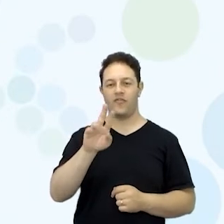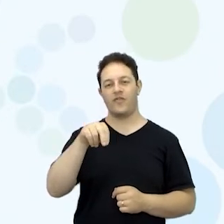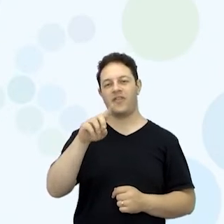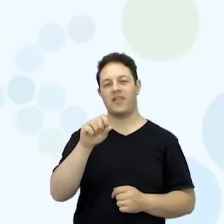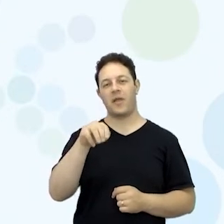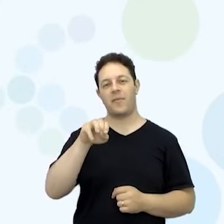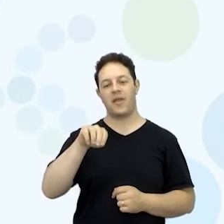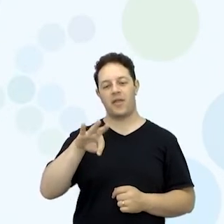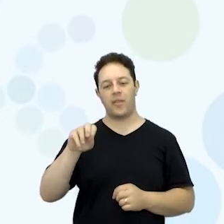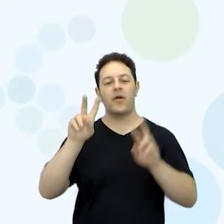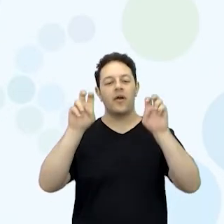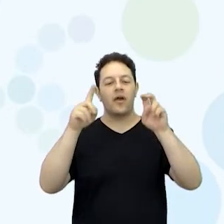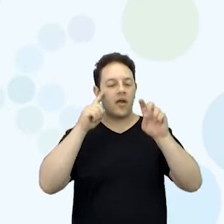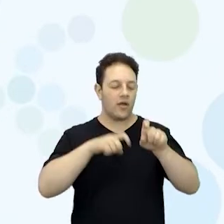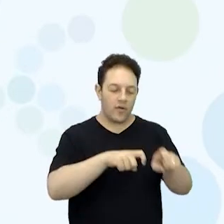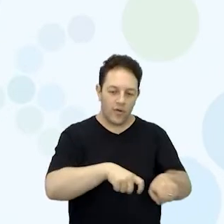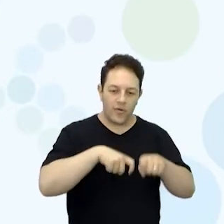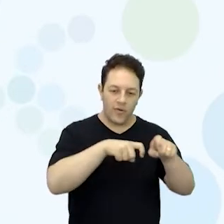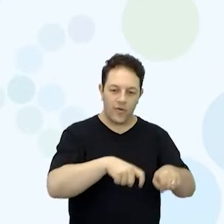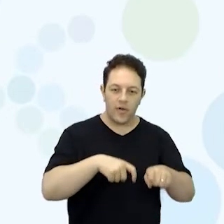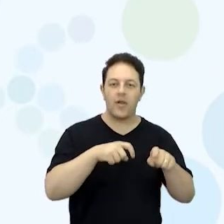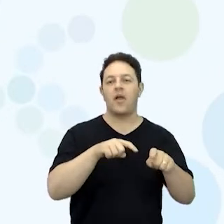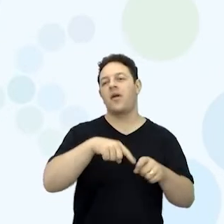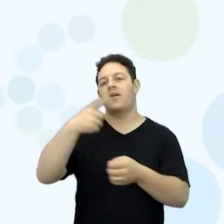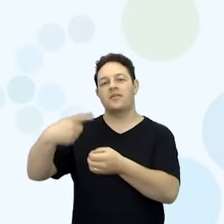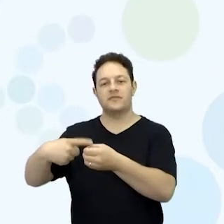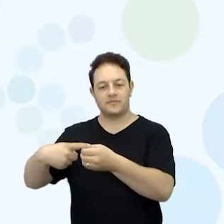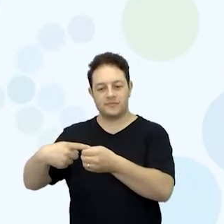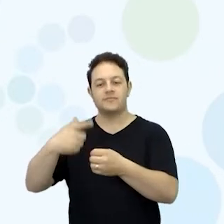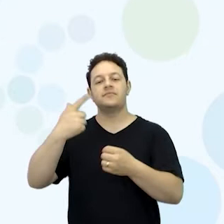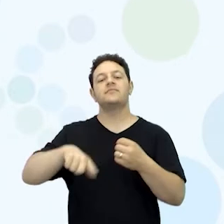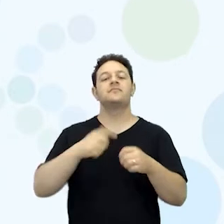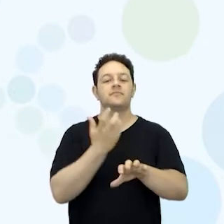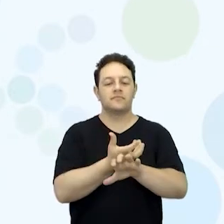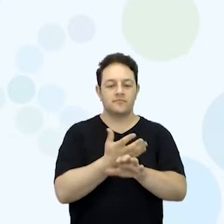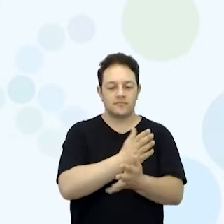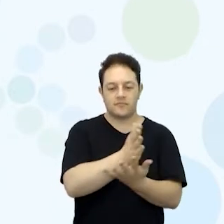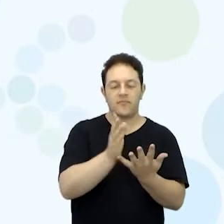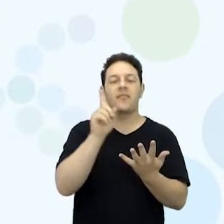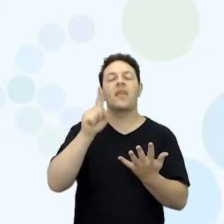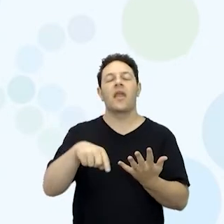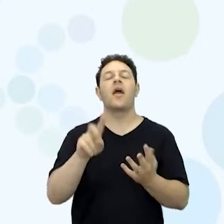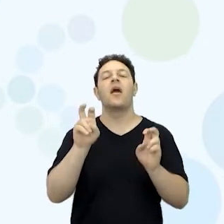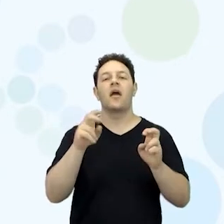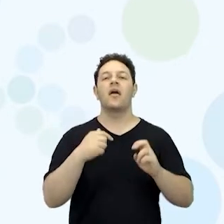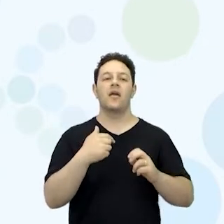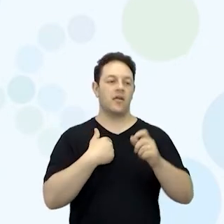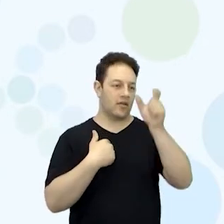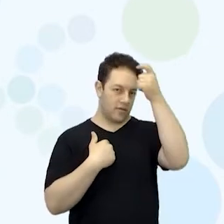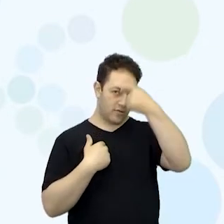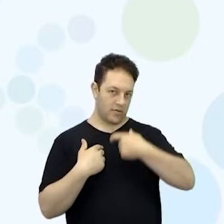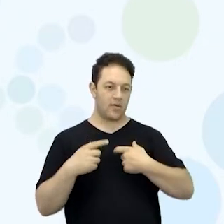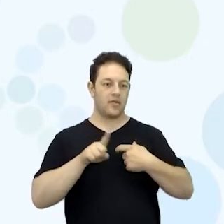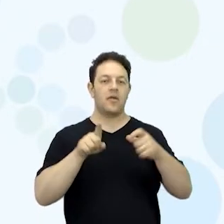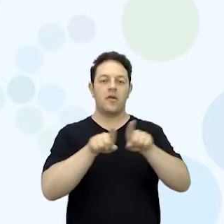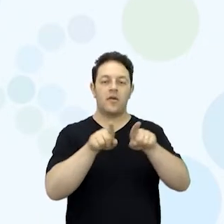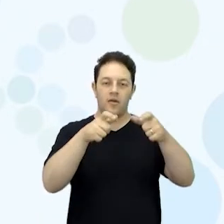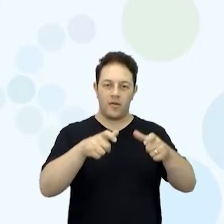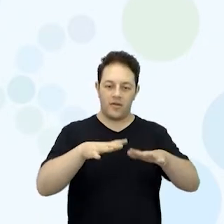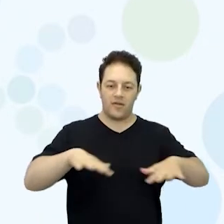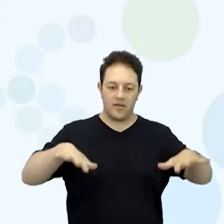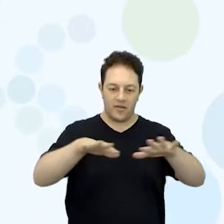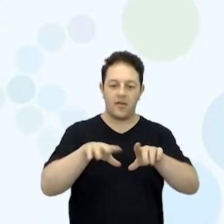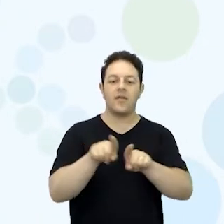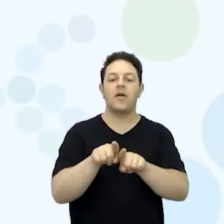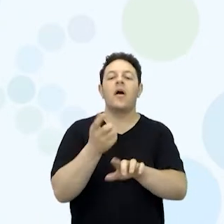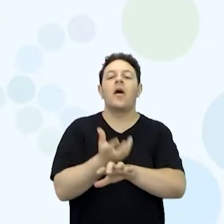cultura do solo do campo à cidade a unidade curricular que é o indivíduo e o ambiente e o componente que